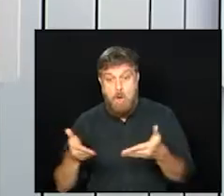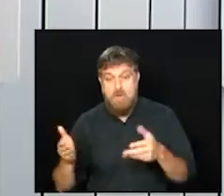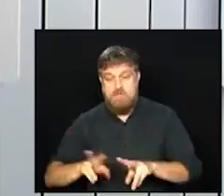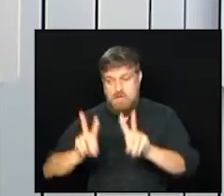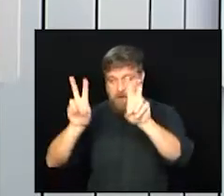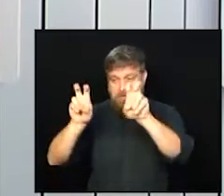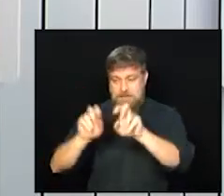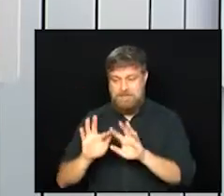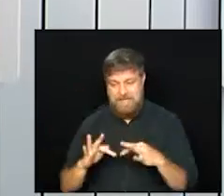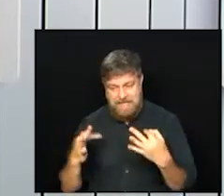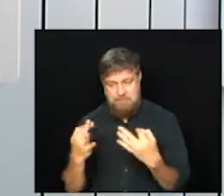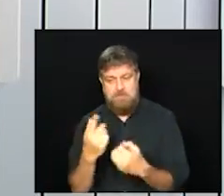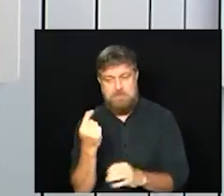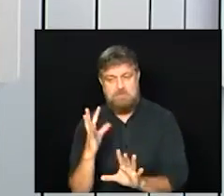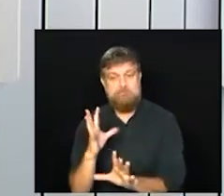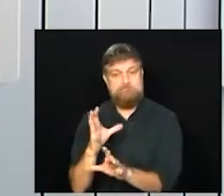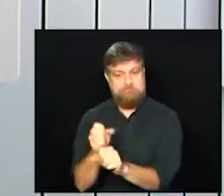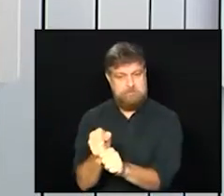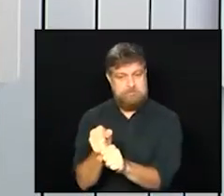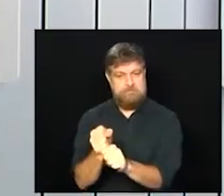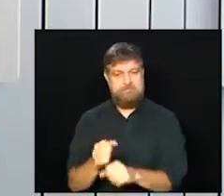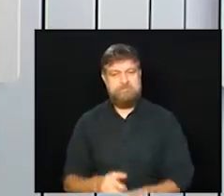aborda o orçamento familiar.